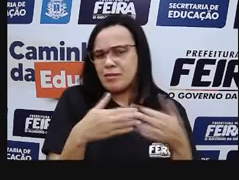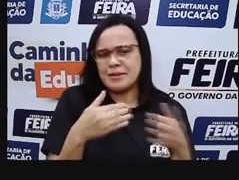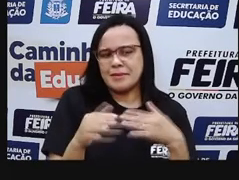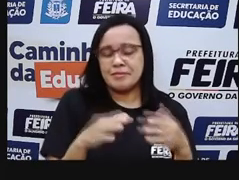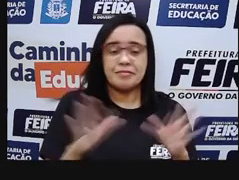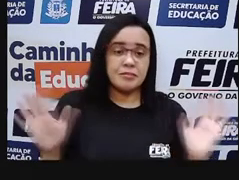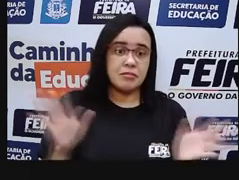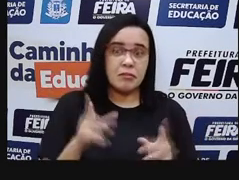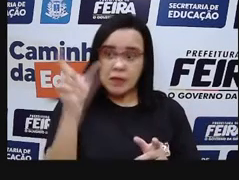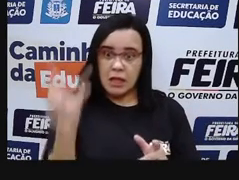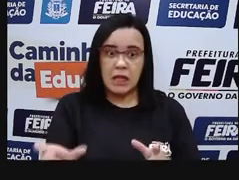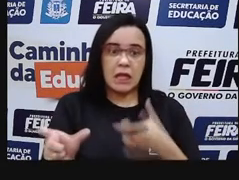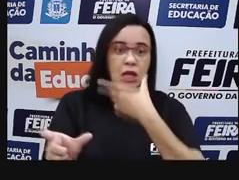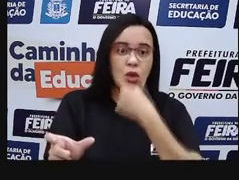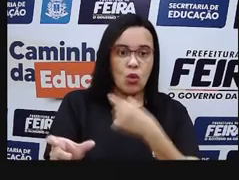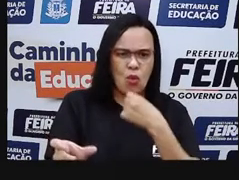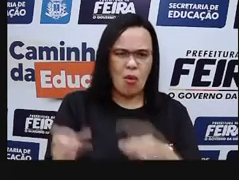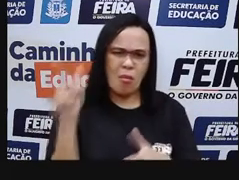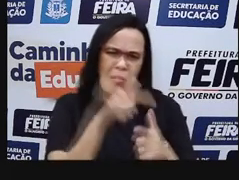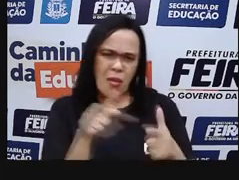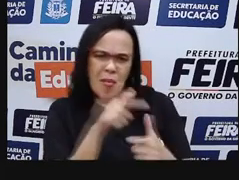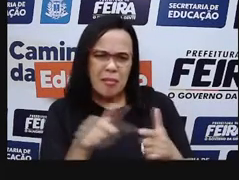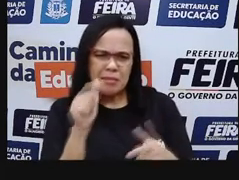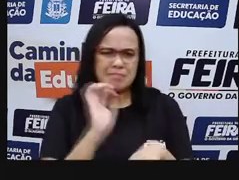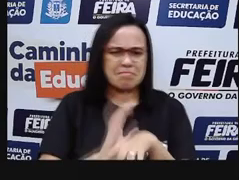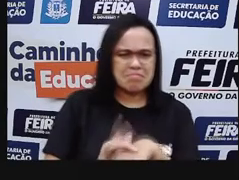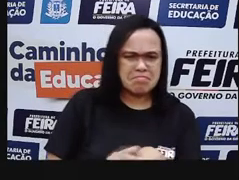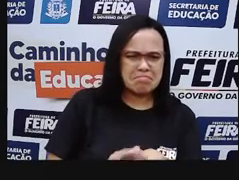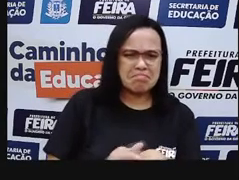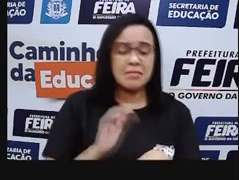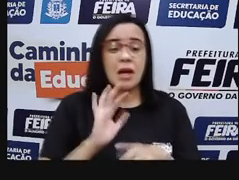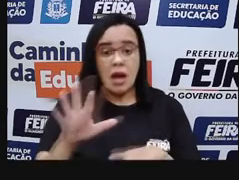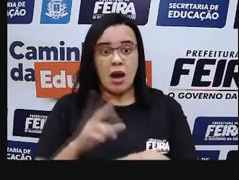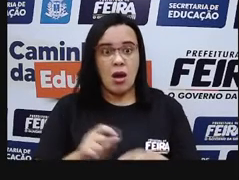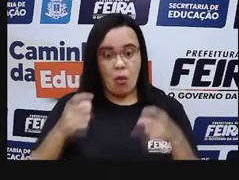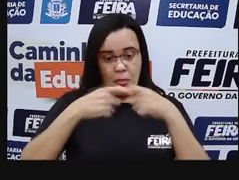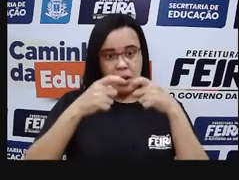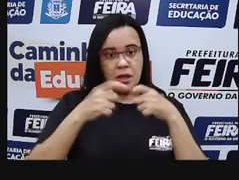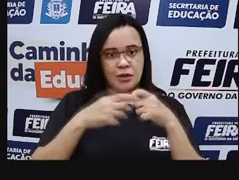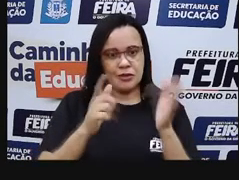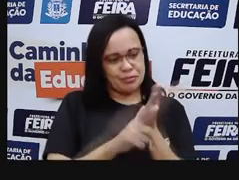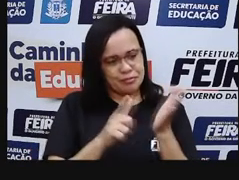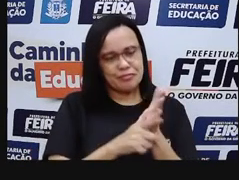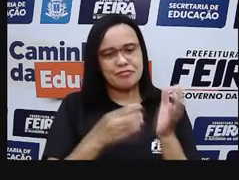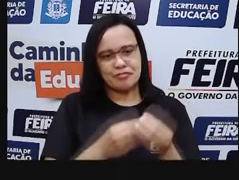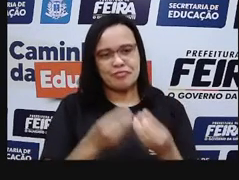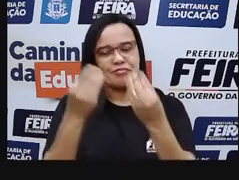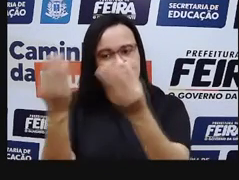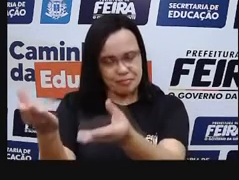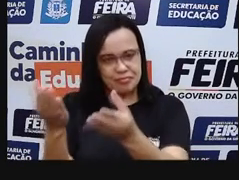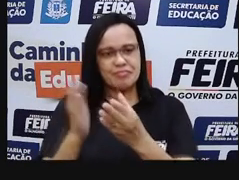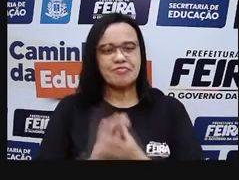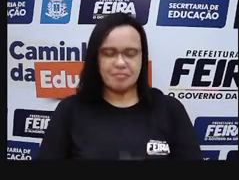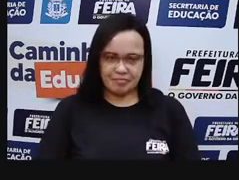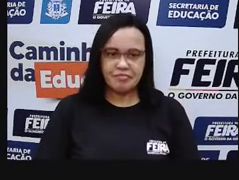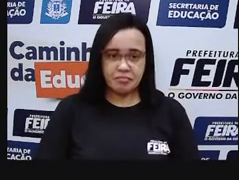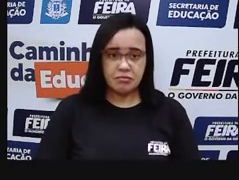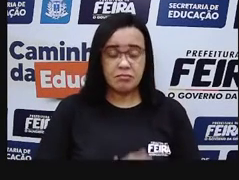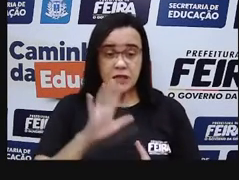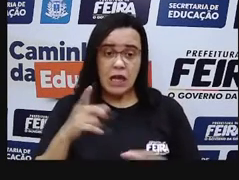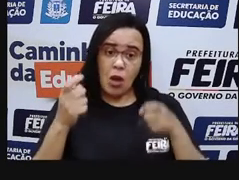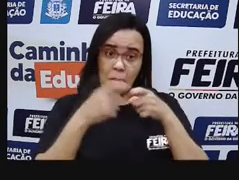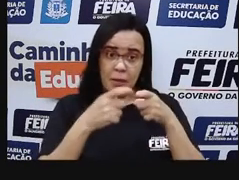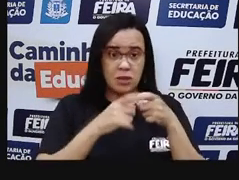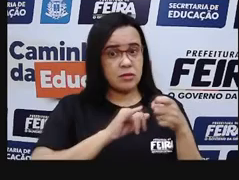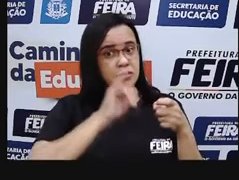e aí foi no médico e o médico passou antibiótico para ele então até ele faz tudo certo né só que aí o médico disse o